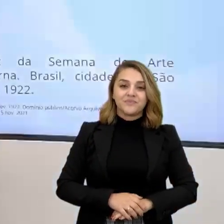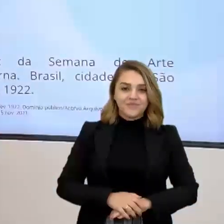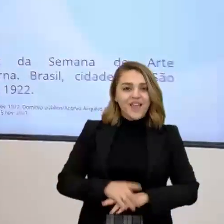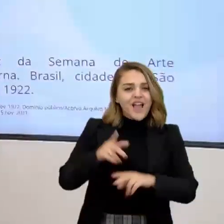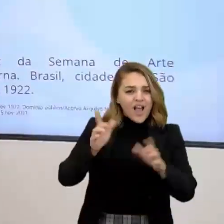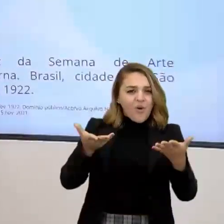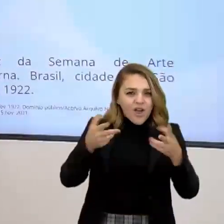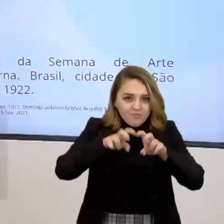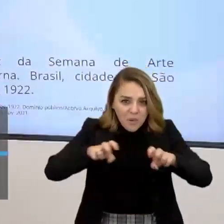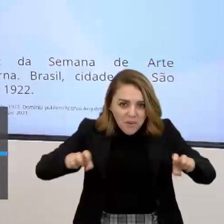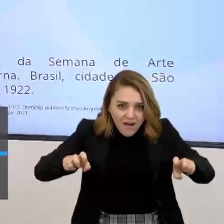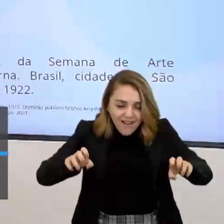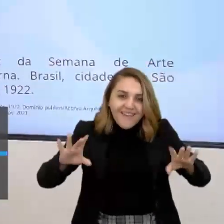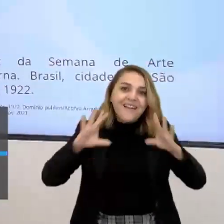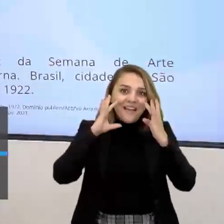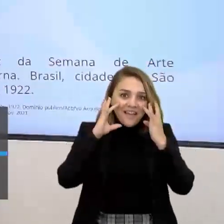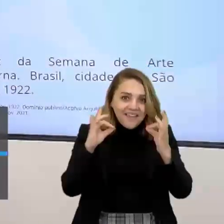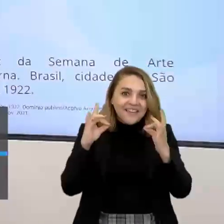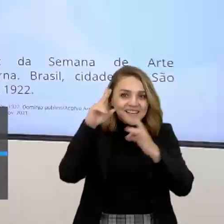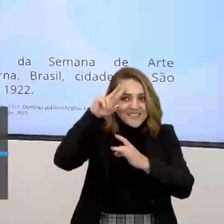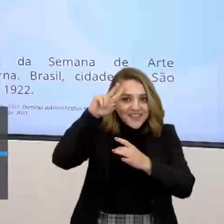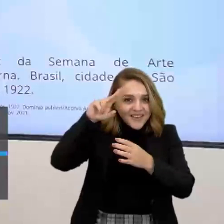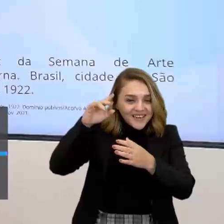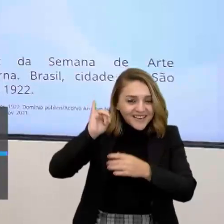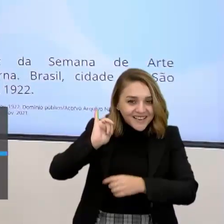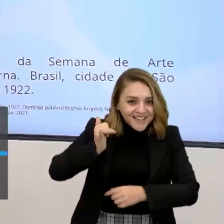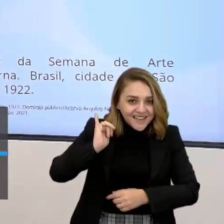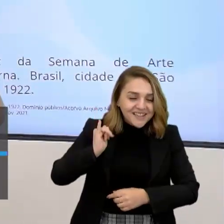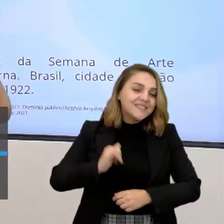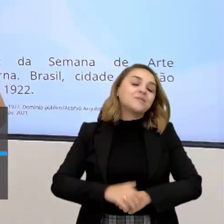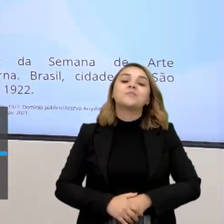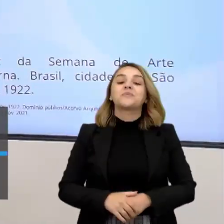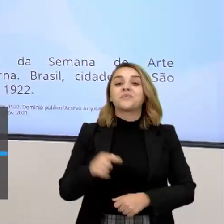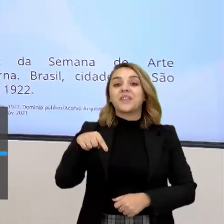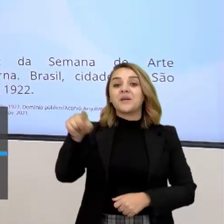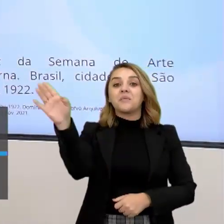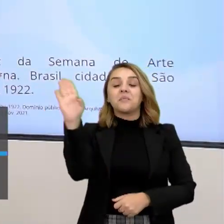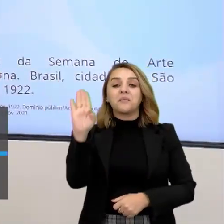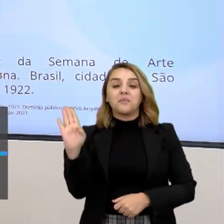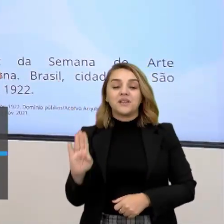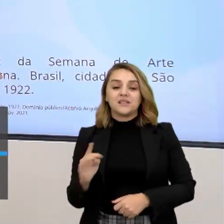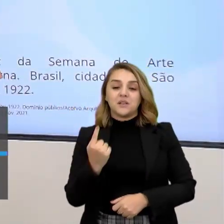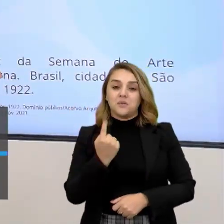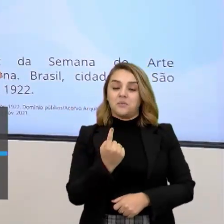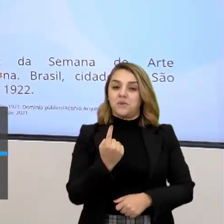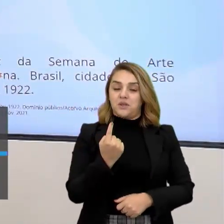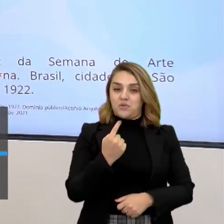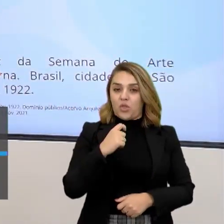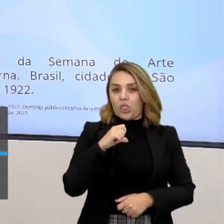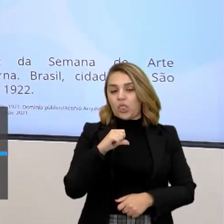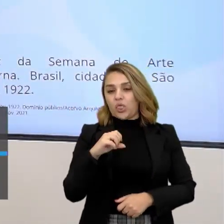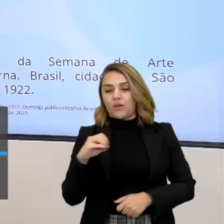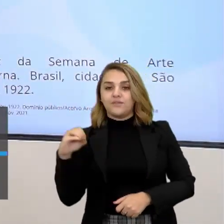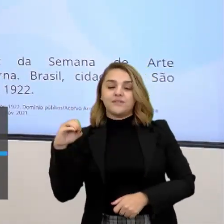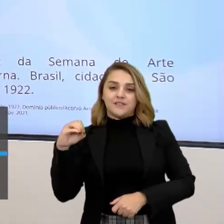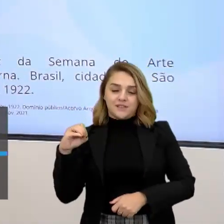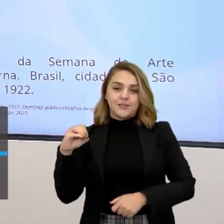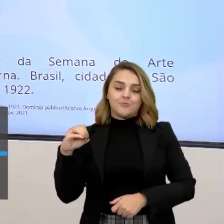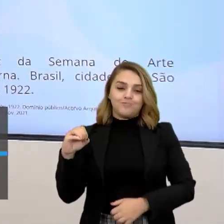história. Senta que lá vem história. No Brasil, em 1900,